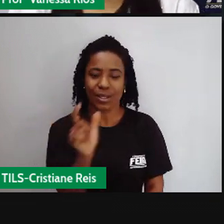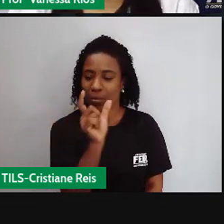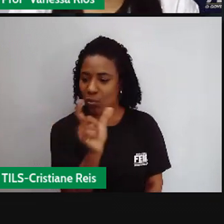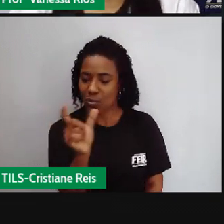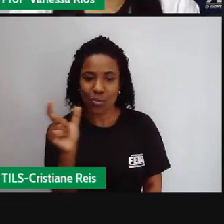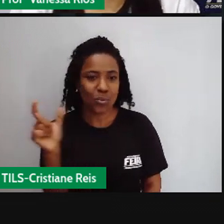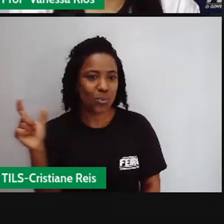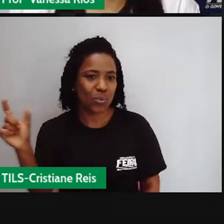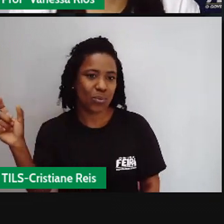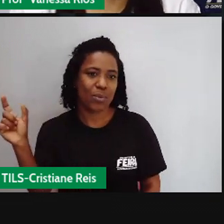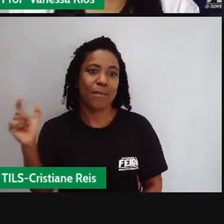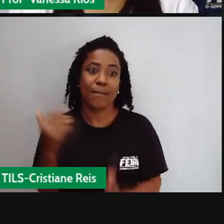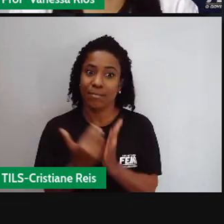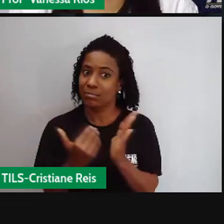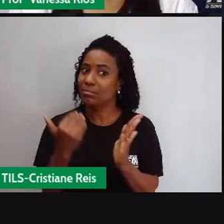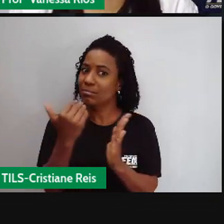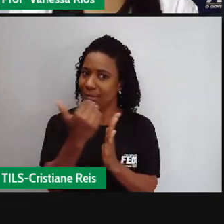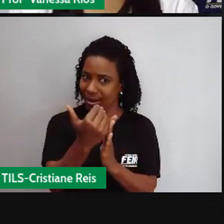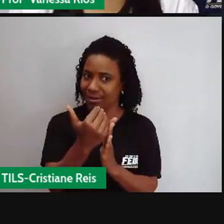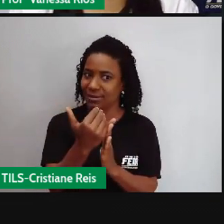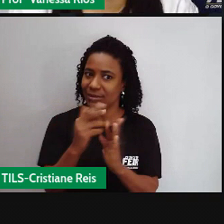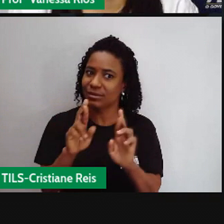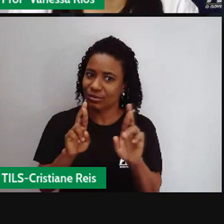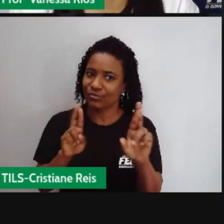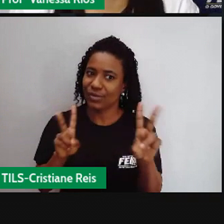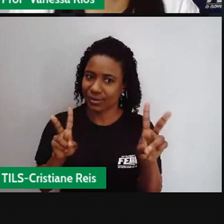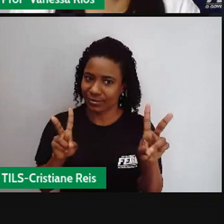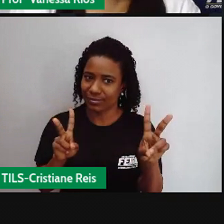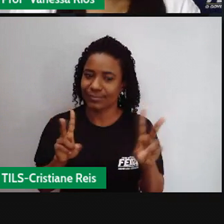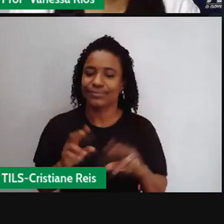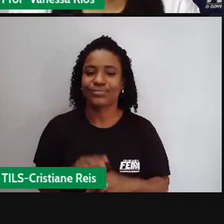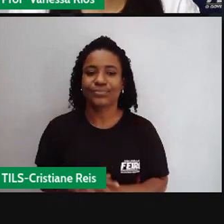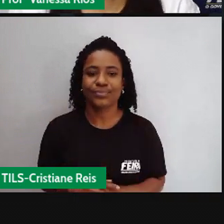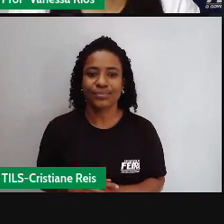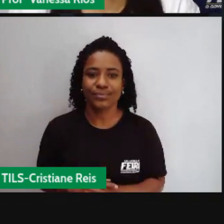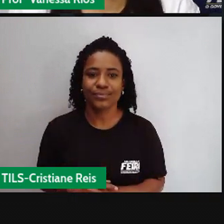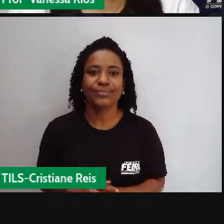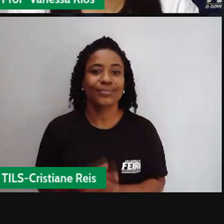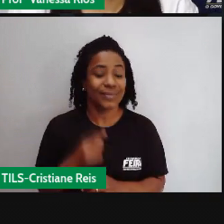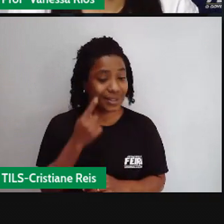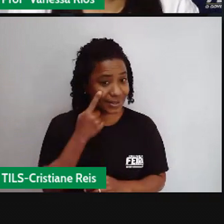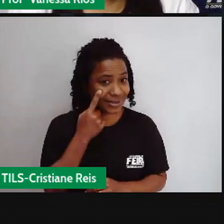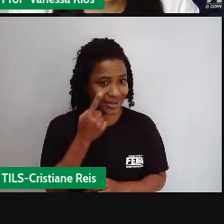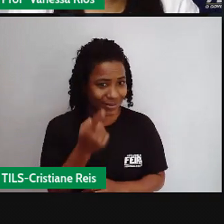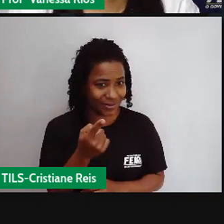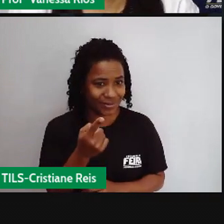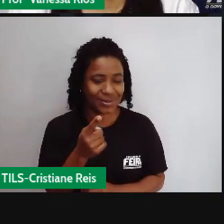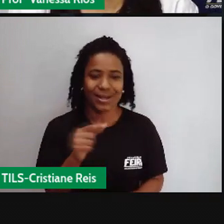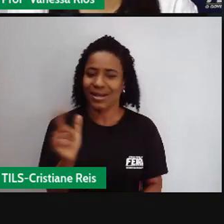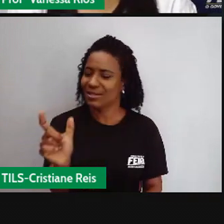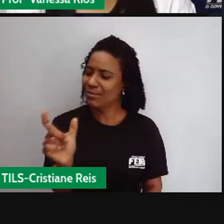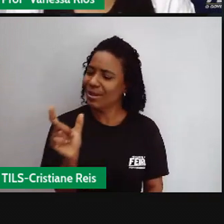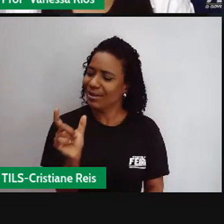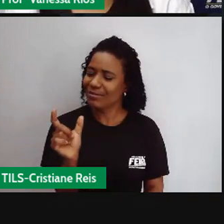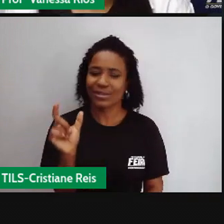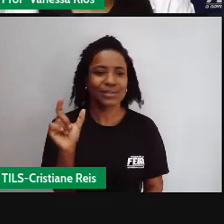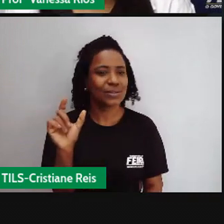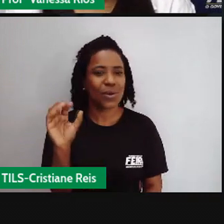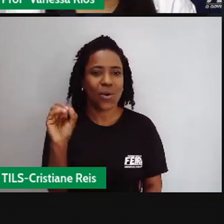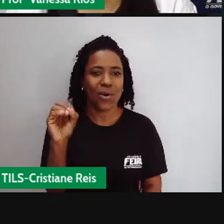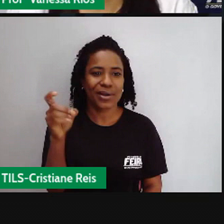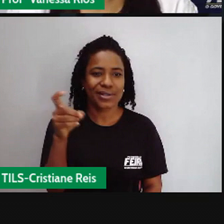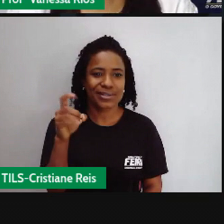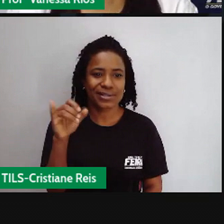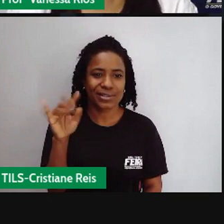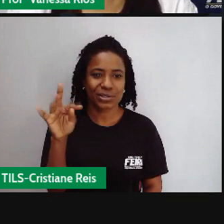sílabas. Então, olha a regrinha, assim, palavras oxítonas não